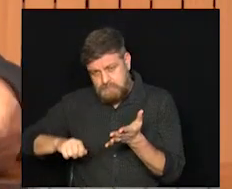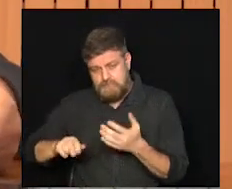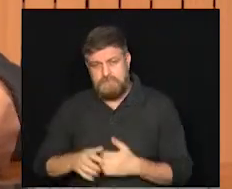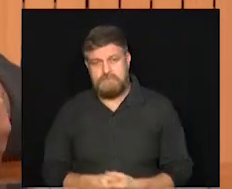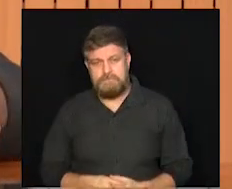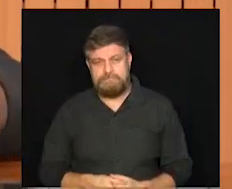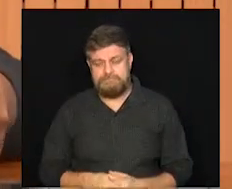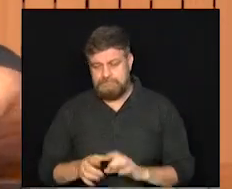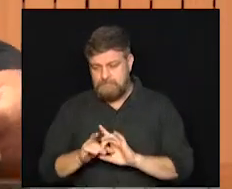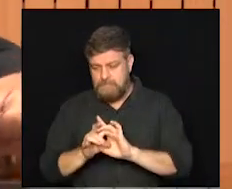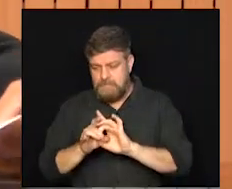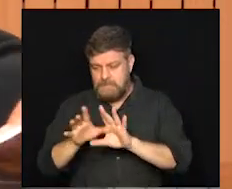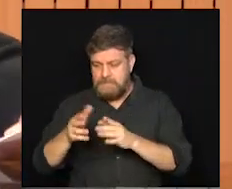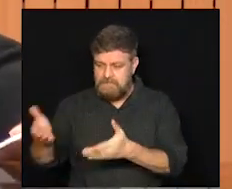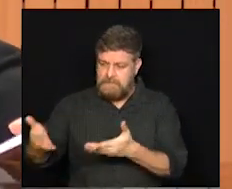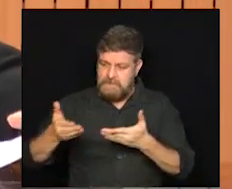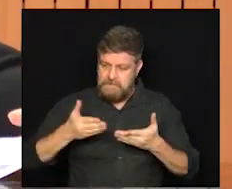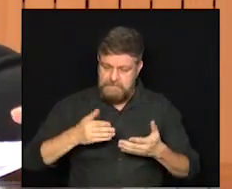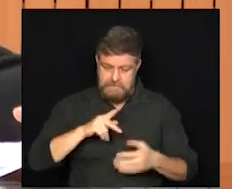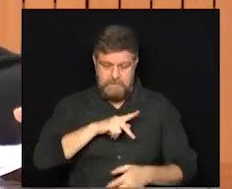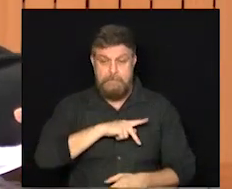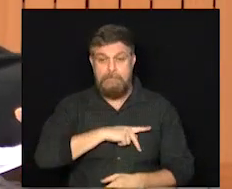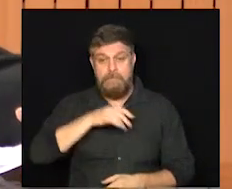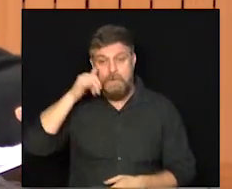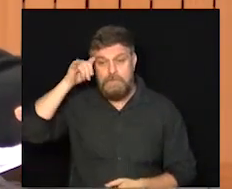Paulo Búfalo, bem-vindo, obrigado.